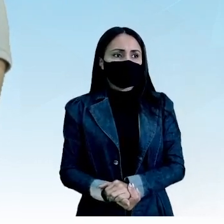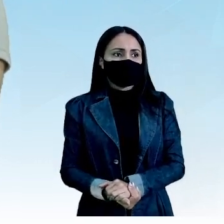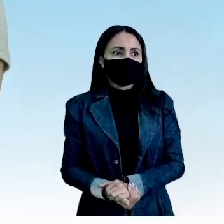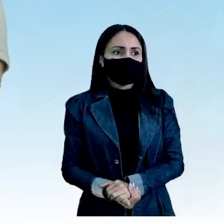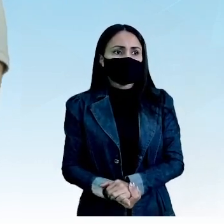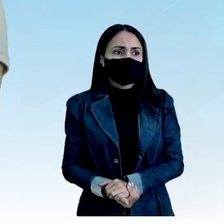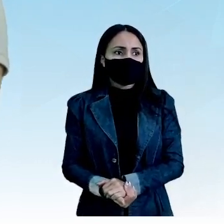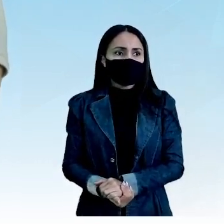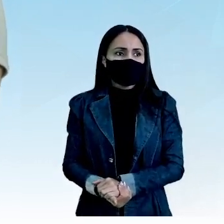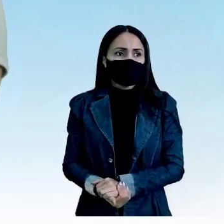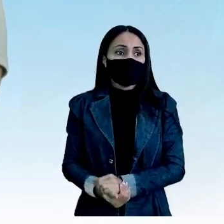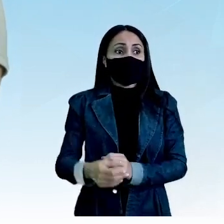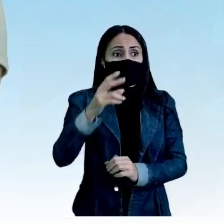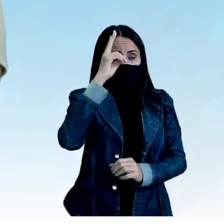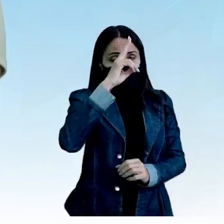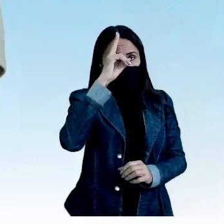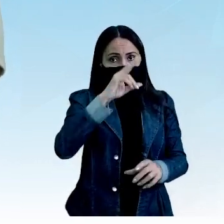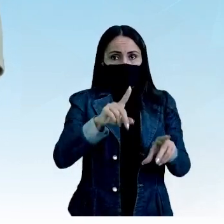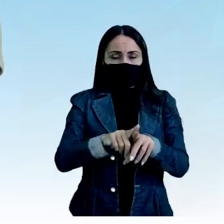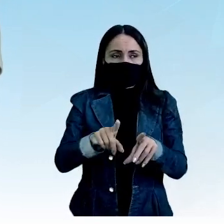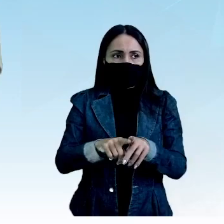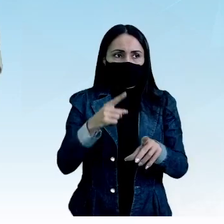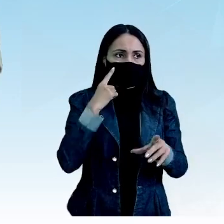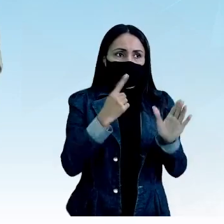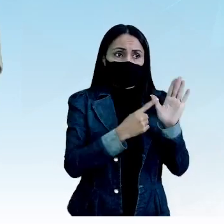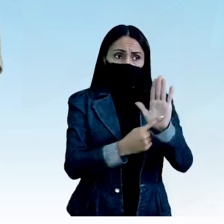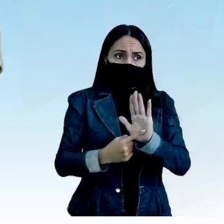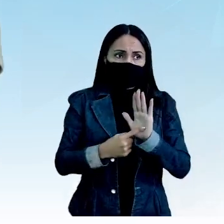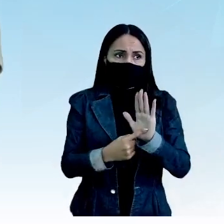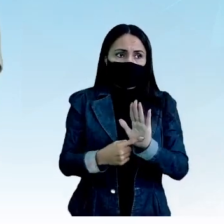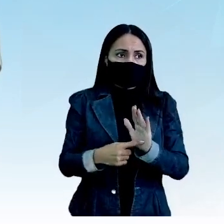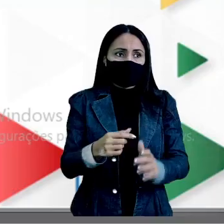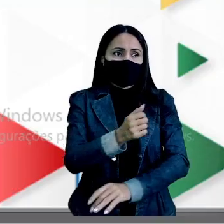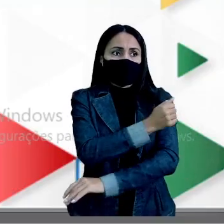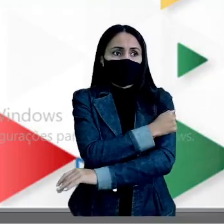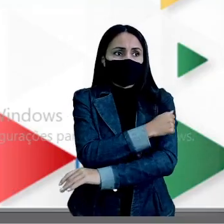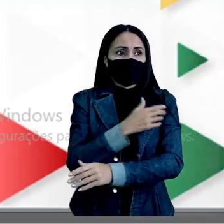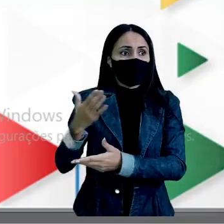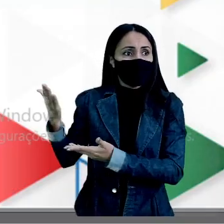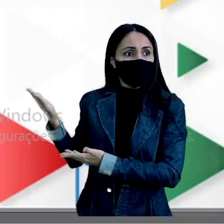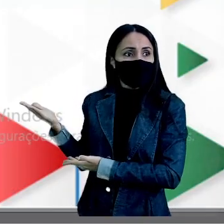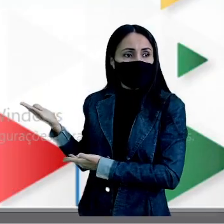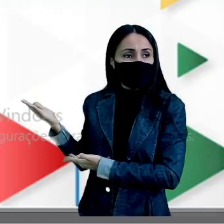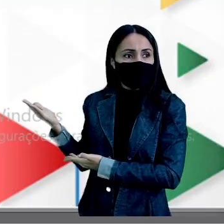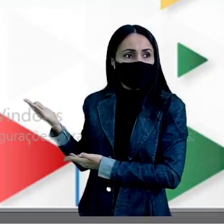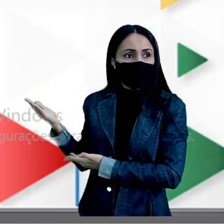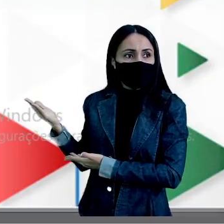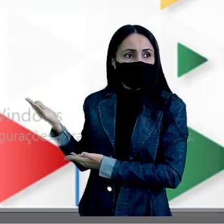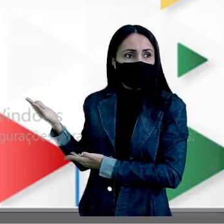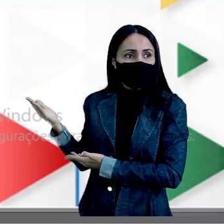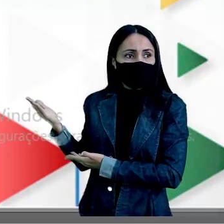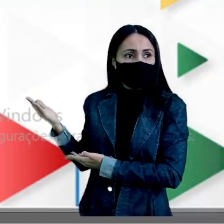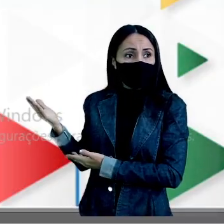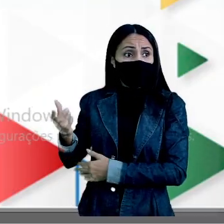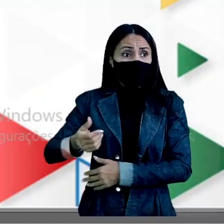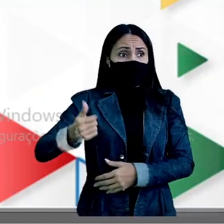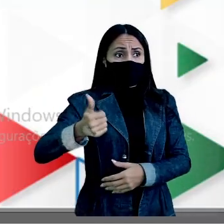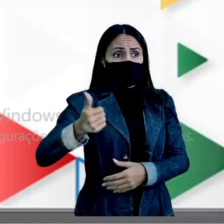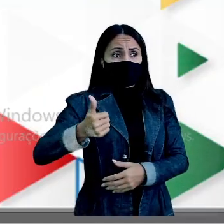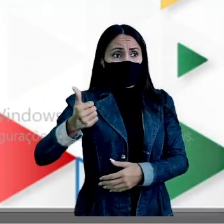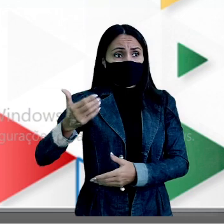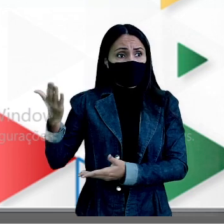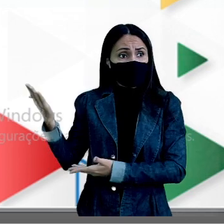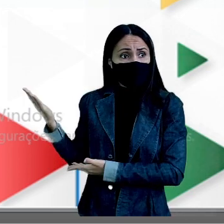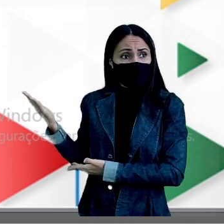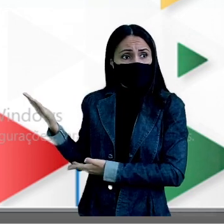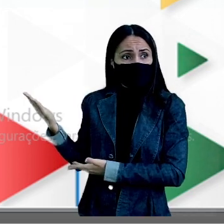questão, lembrar, isso que eu gostaria de mostrar ao nosso estudante. Olha aí, primeiro homem da meia-noite. Na tela aí você pode ver o primeiro desfile, né? Do